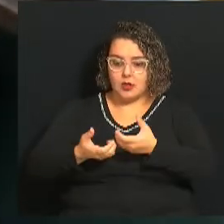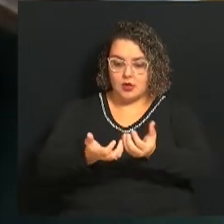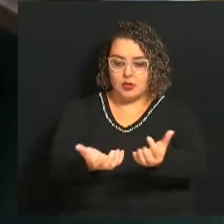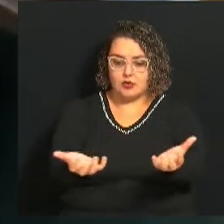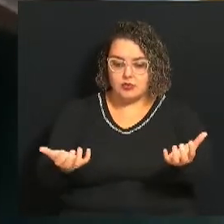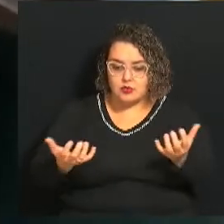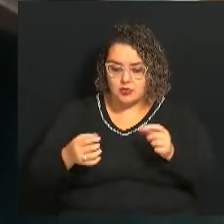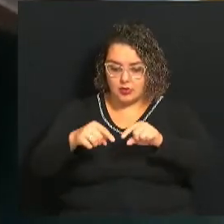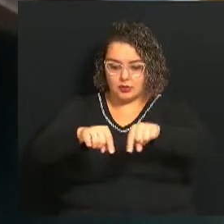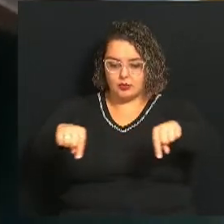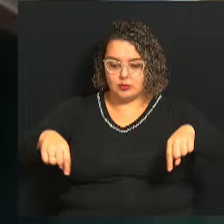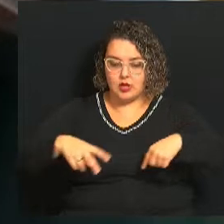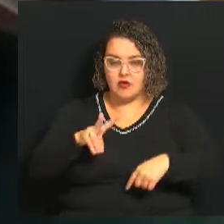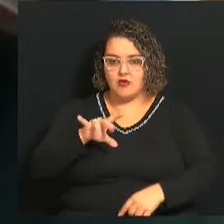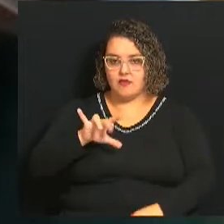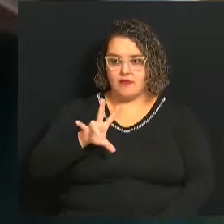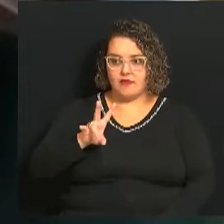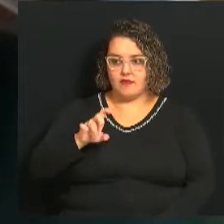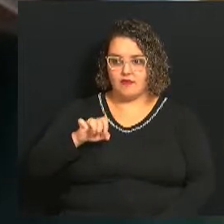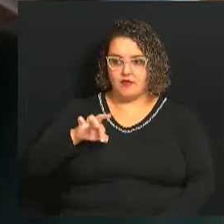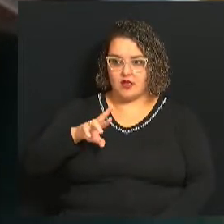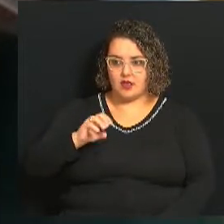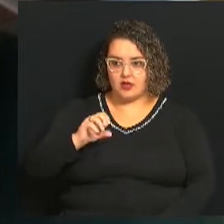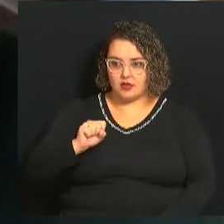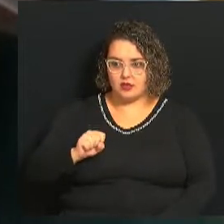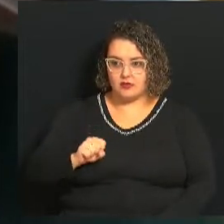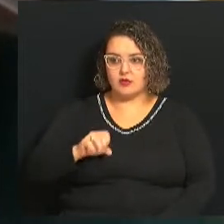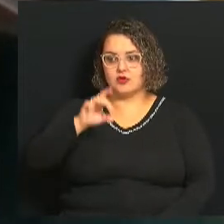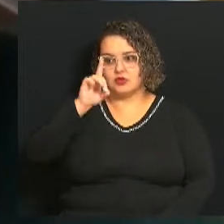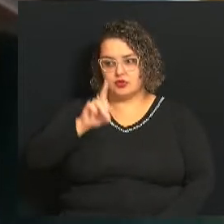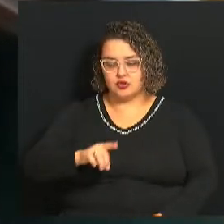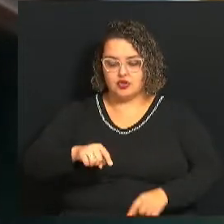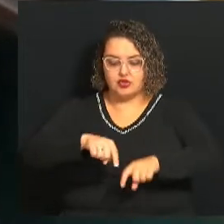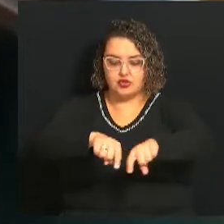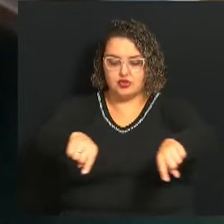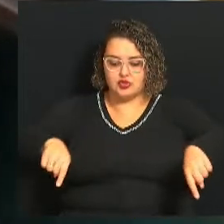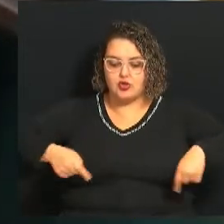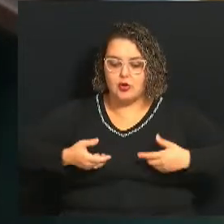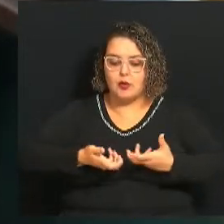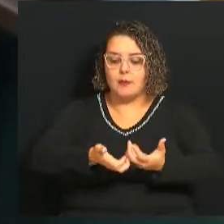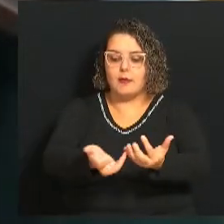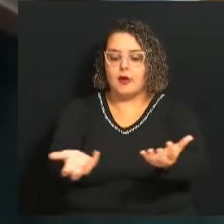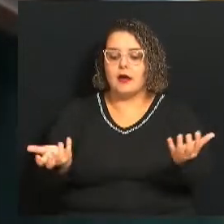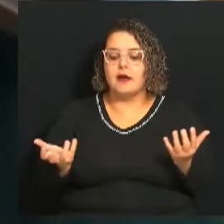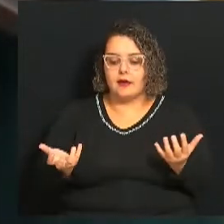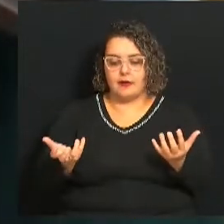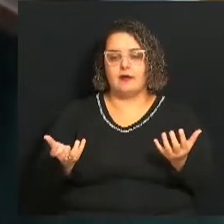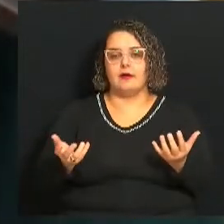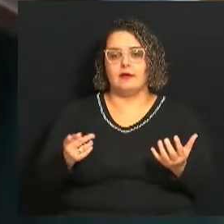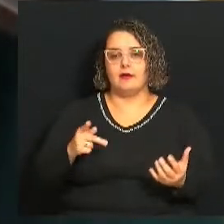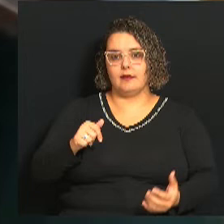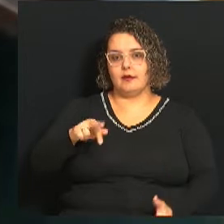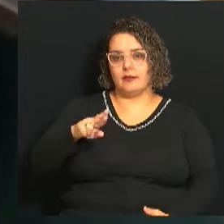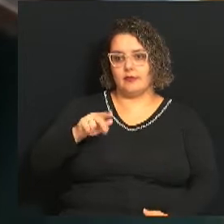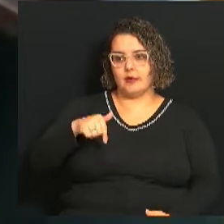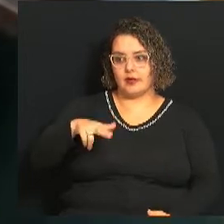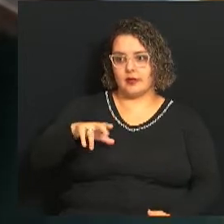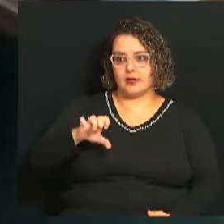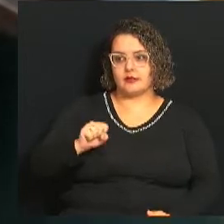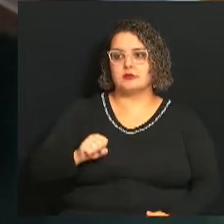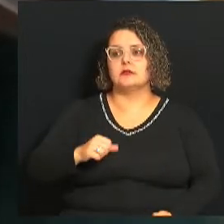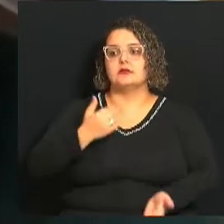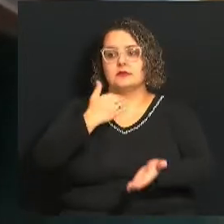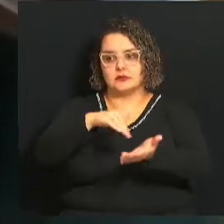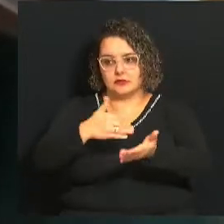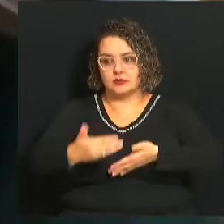diretor do Departamento de Parques e Jardins por várias vezes e como secretário de Serviços Públicos há